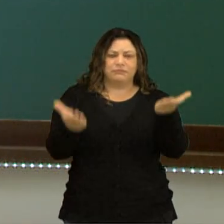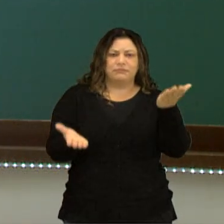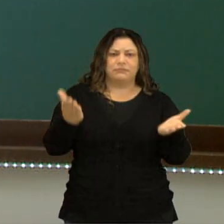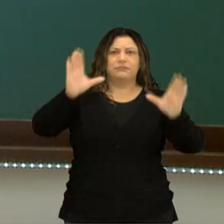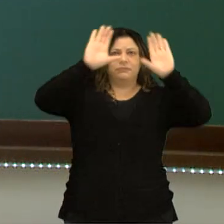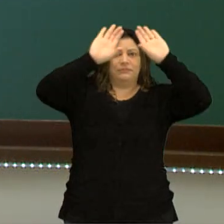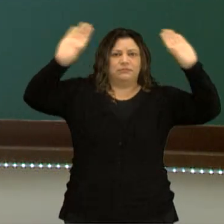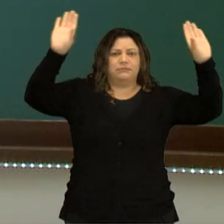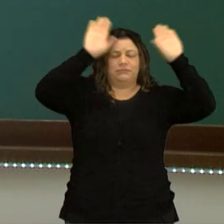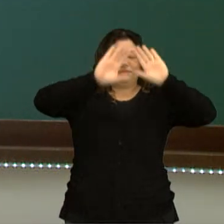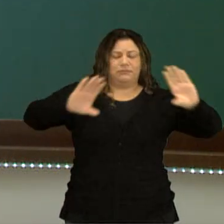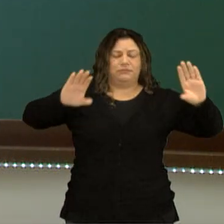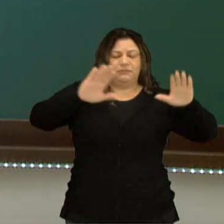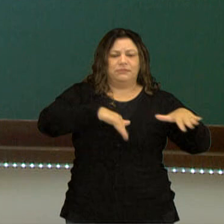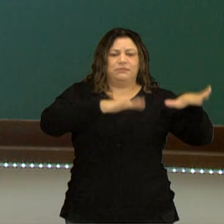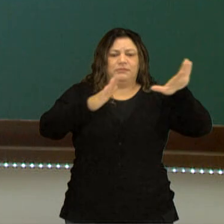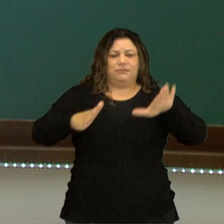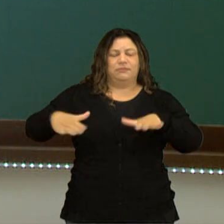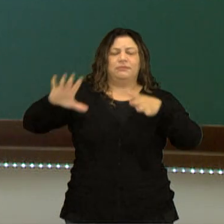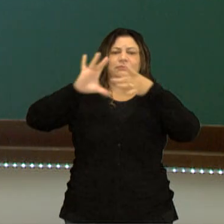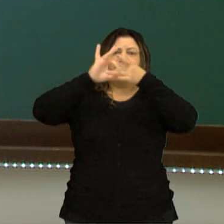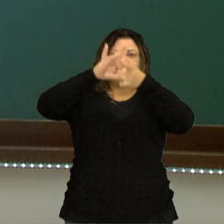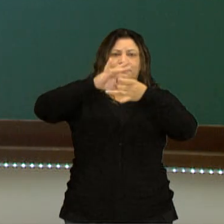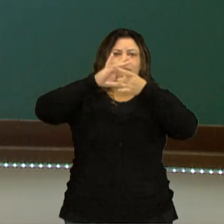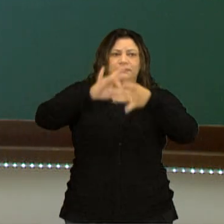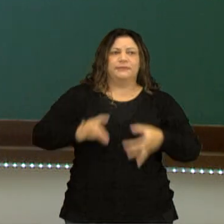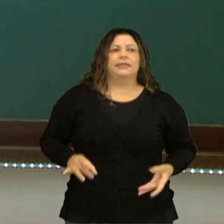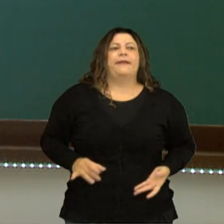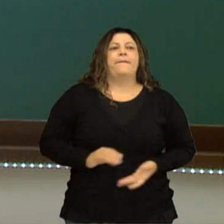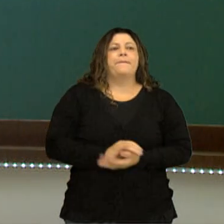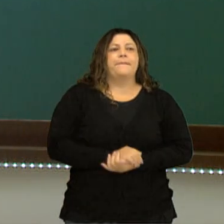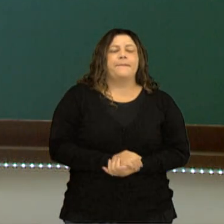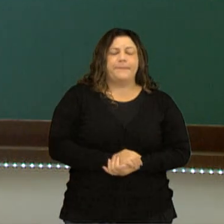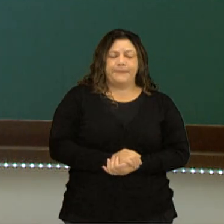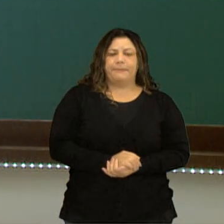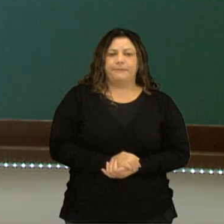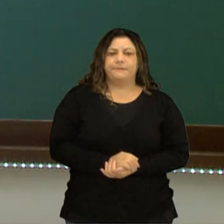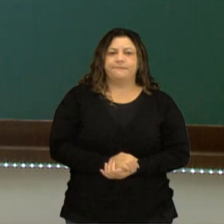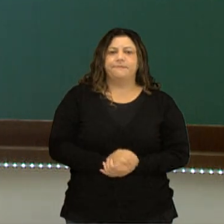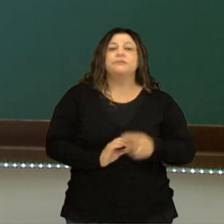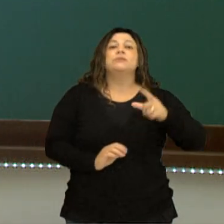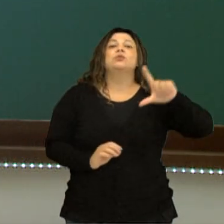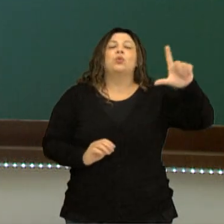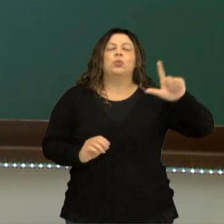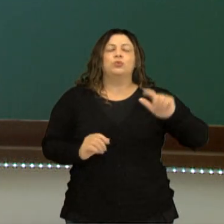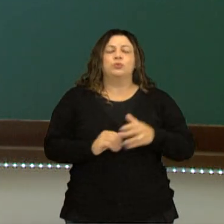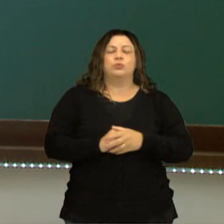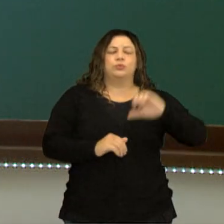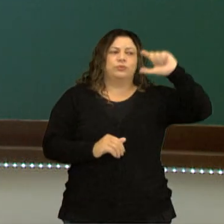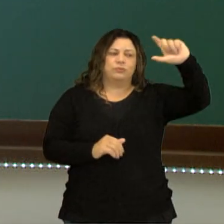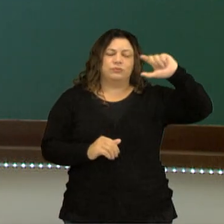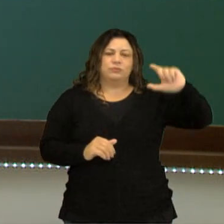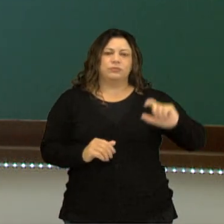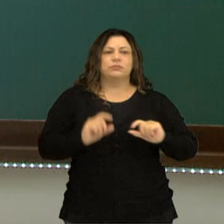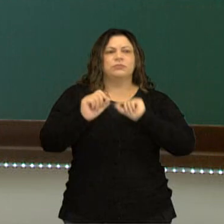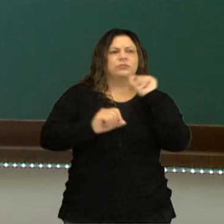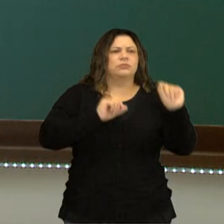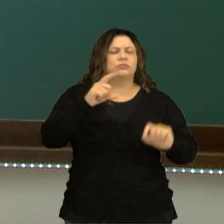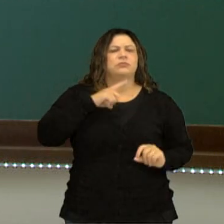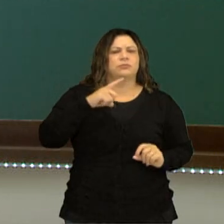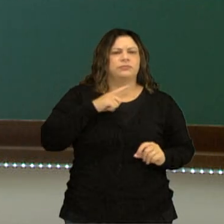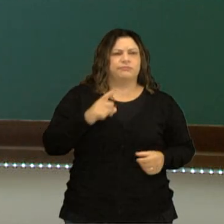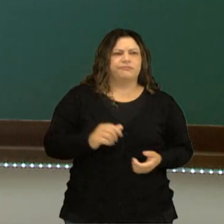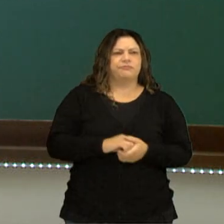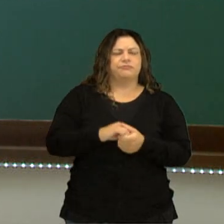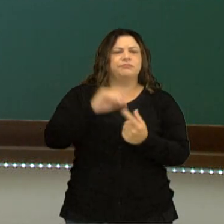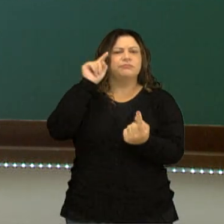mar, já que eles estão unidos. Sobre esses outros versos, o que temos? Evidenciam-se a